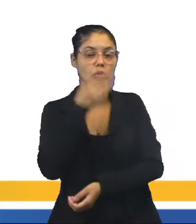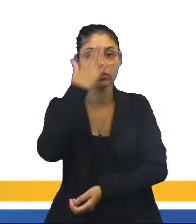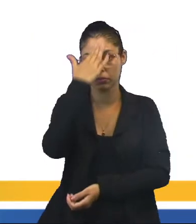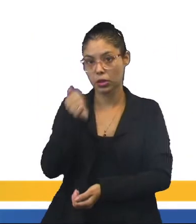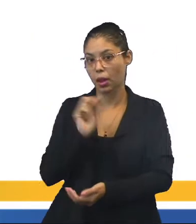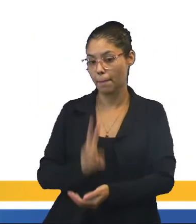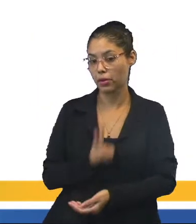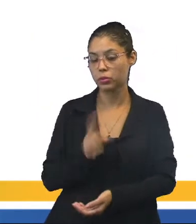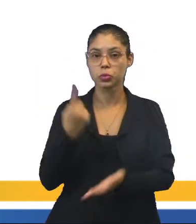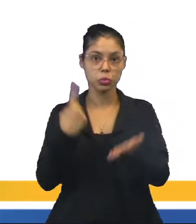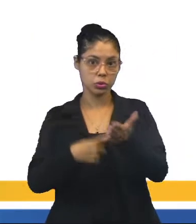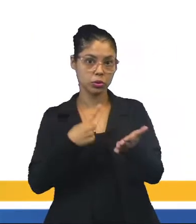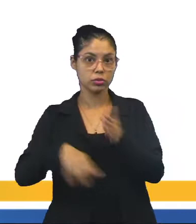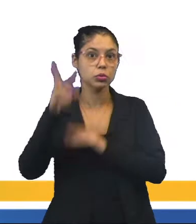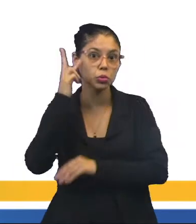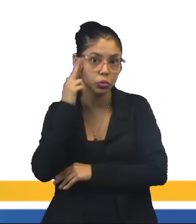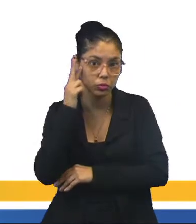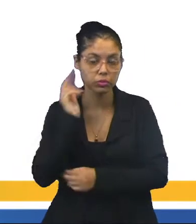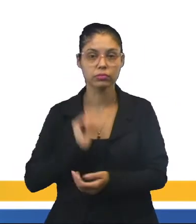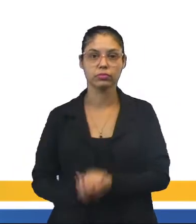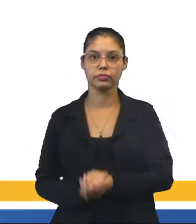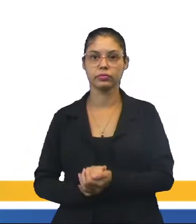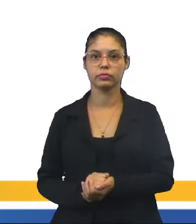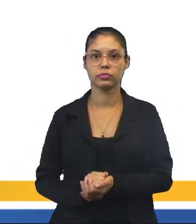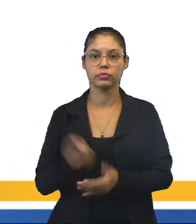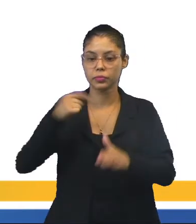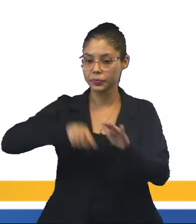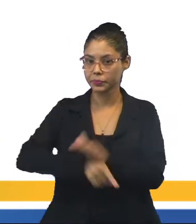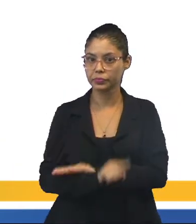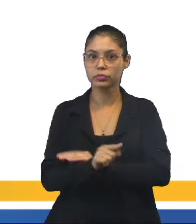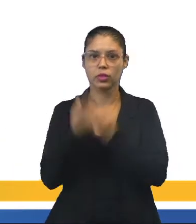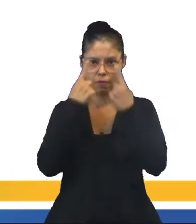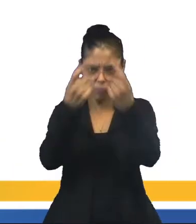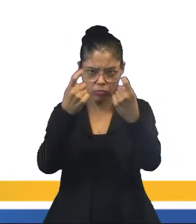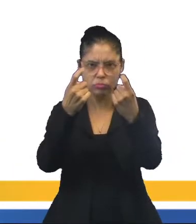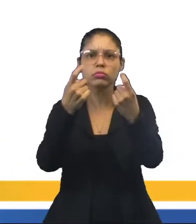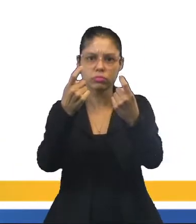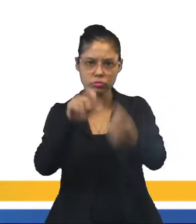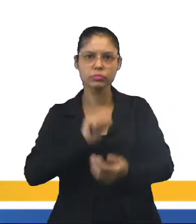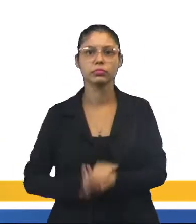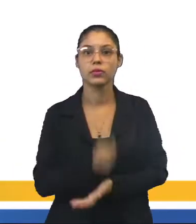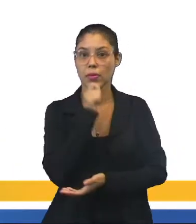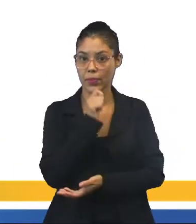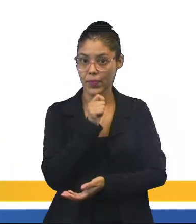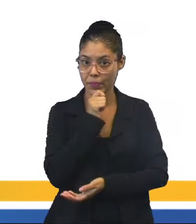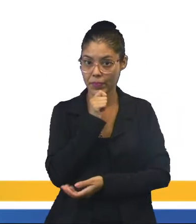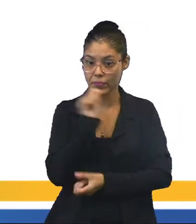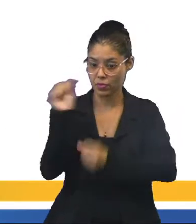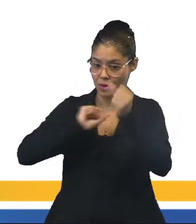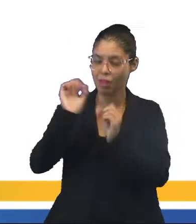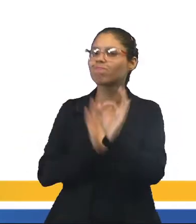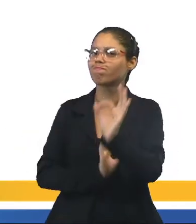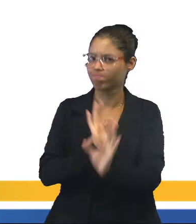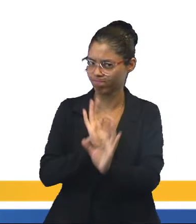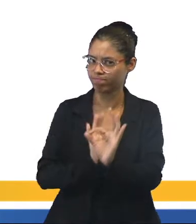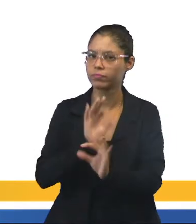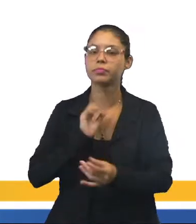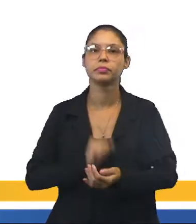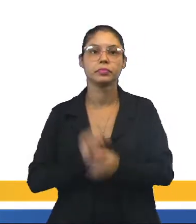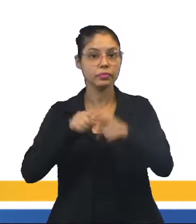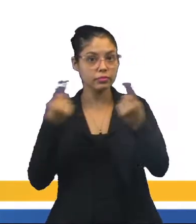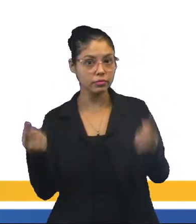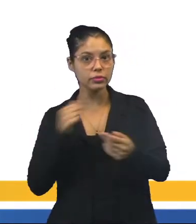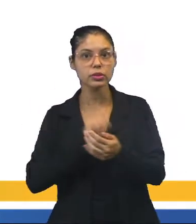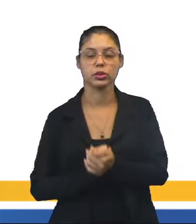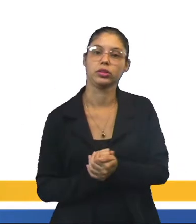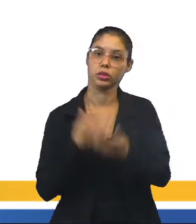os considerados normais, interiorizamos essa violência, ainda que de forma controlada. Mas,